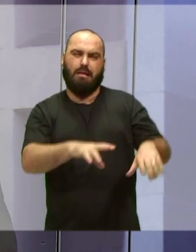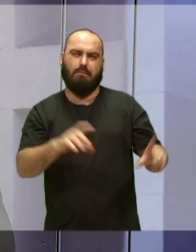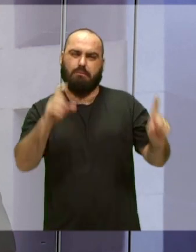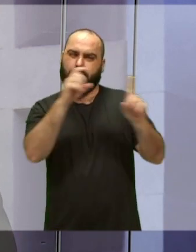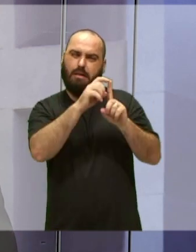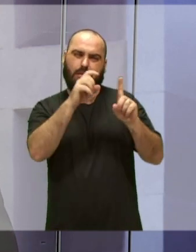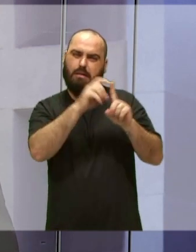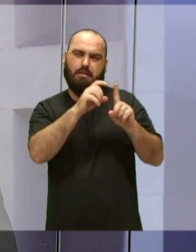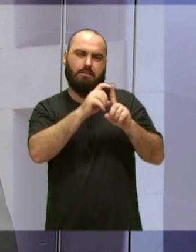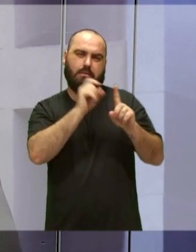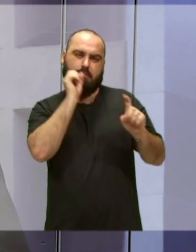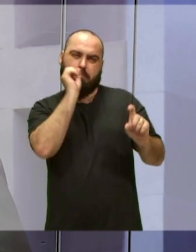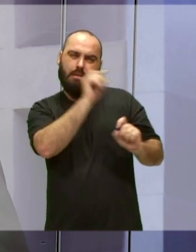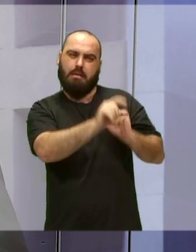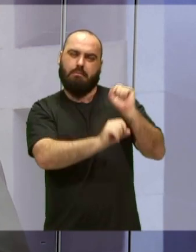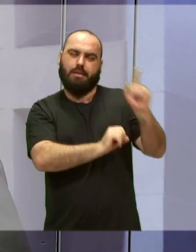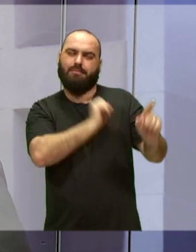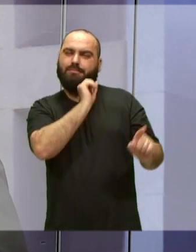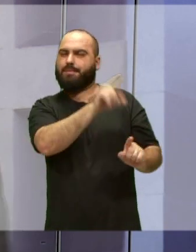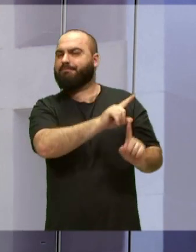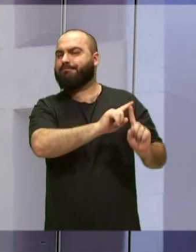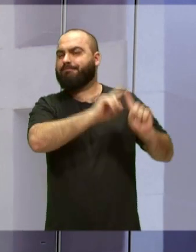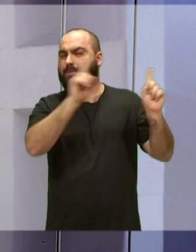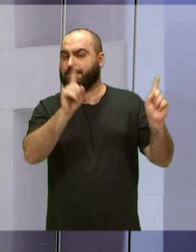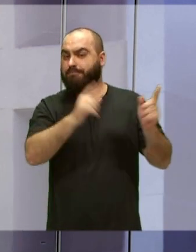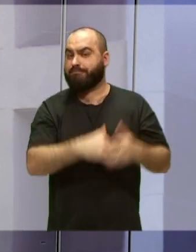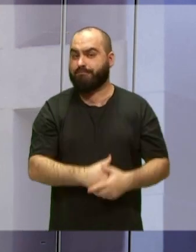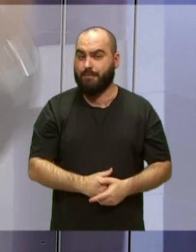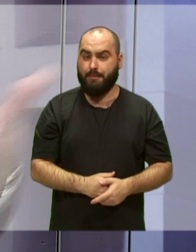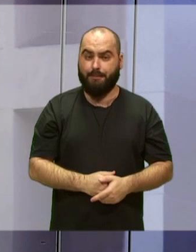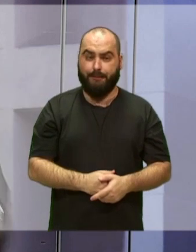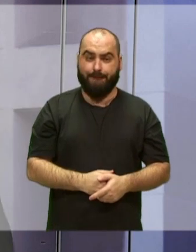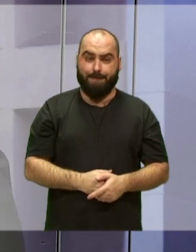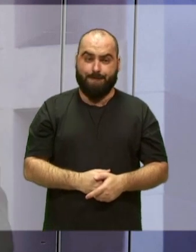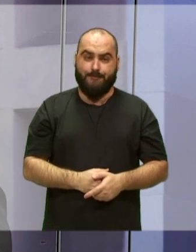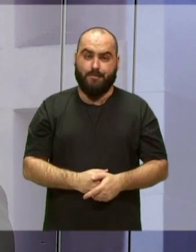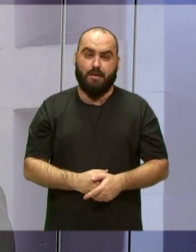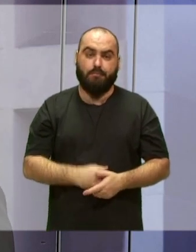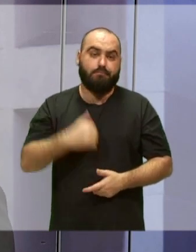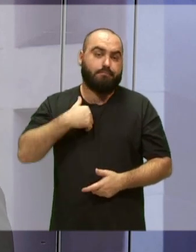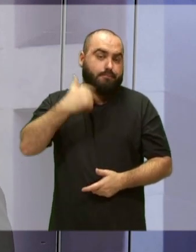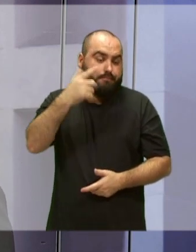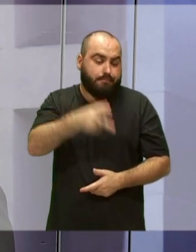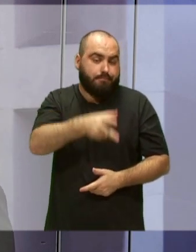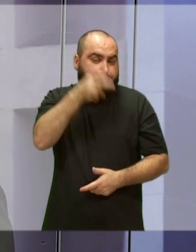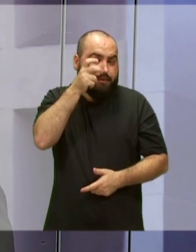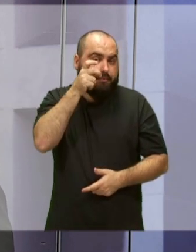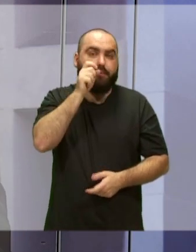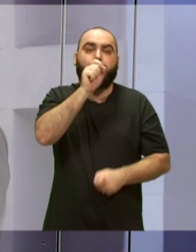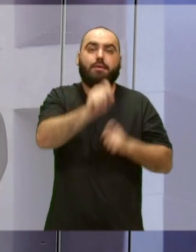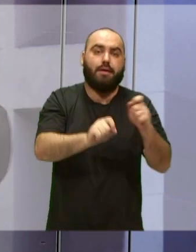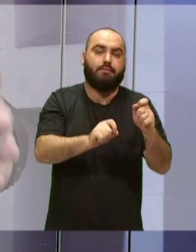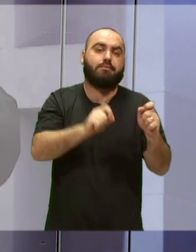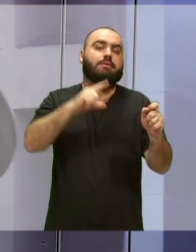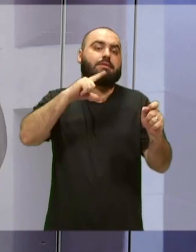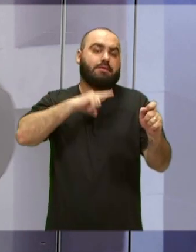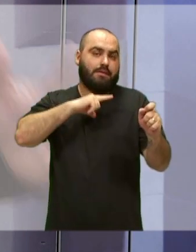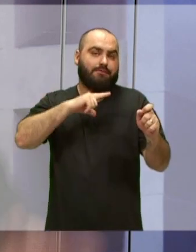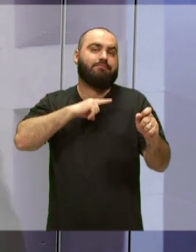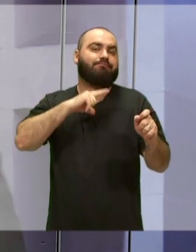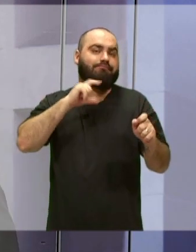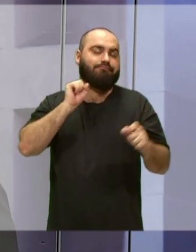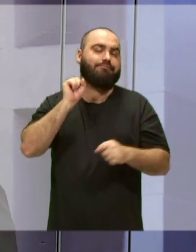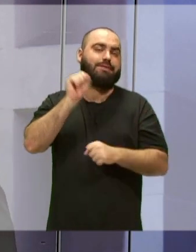adjetivos assim pejorativos mas infelizmente hoje a gente entende faz a leitura que houve sim uma soberba